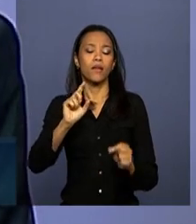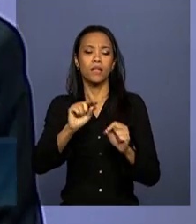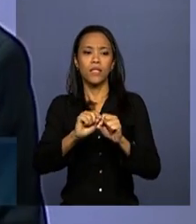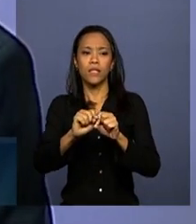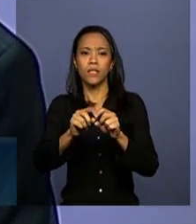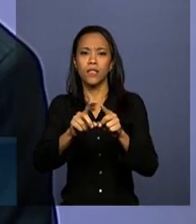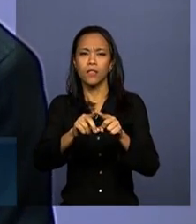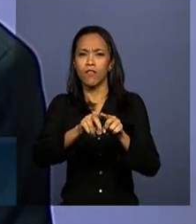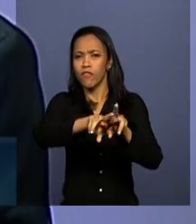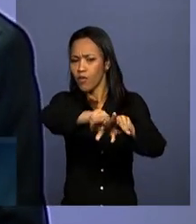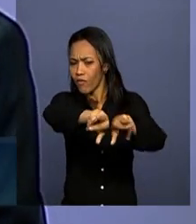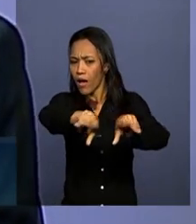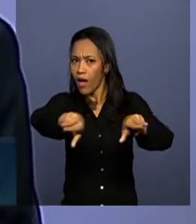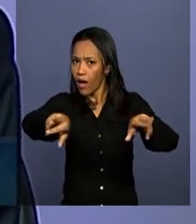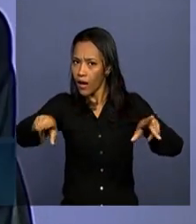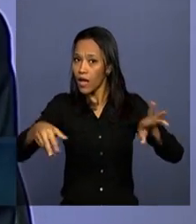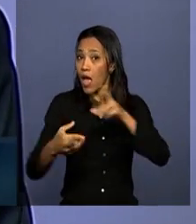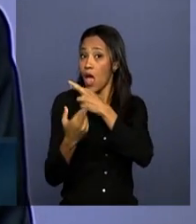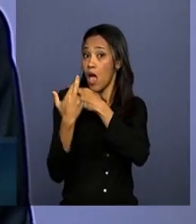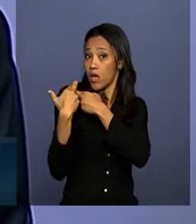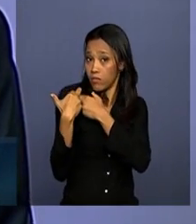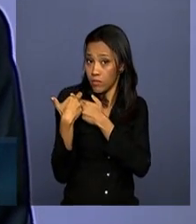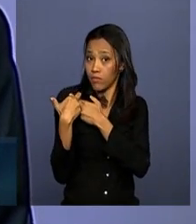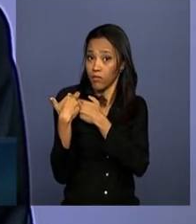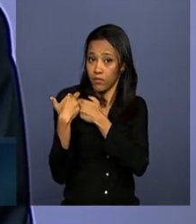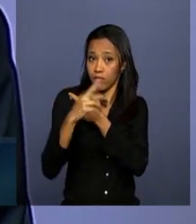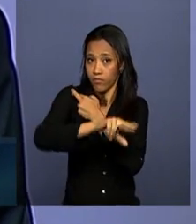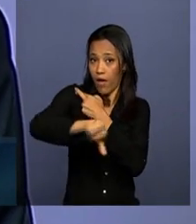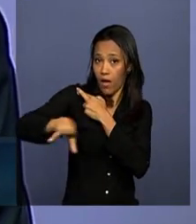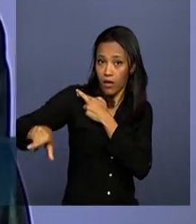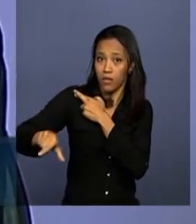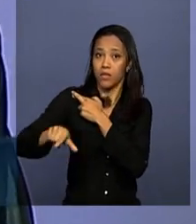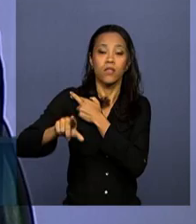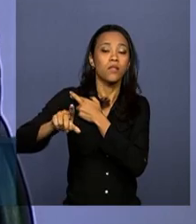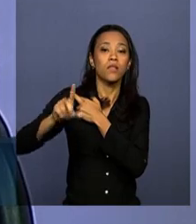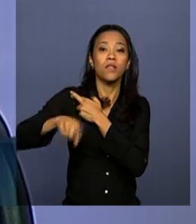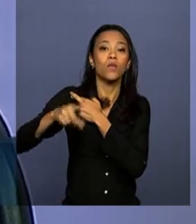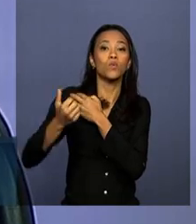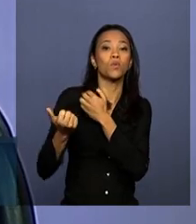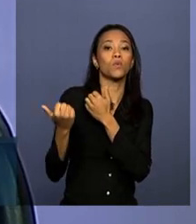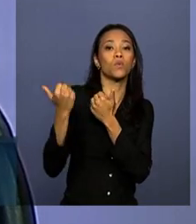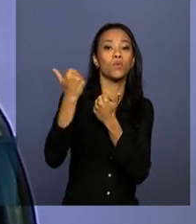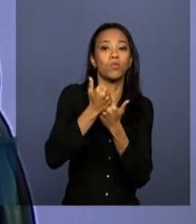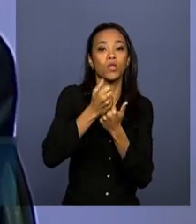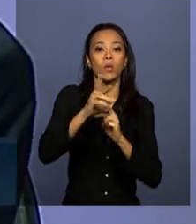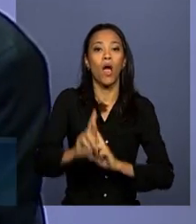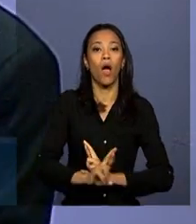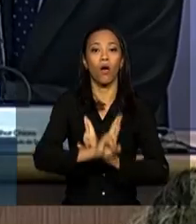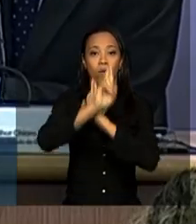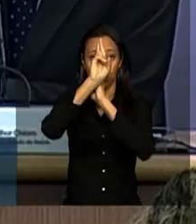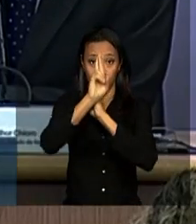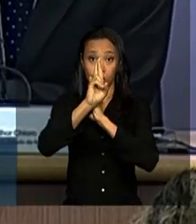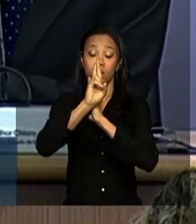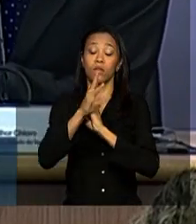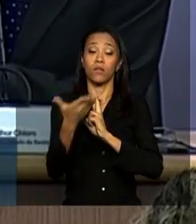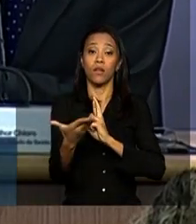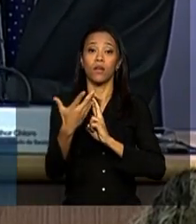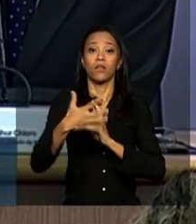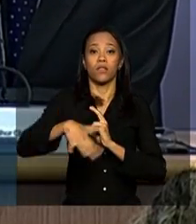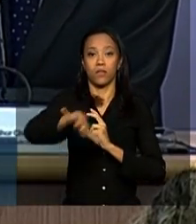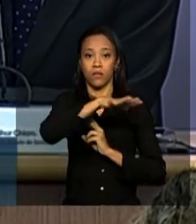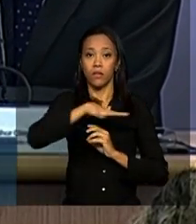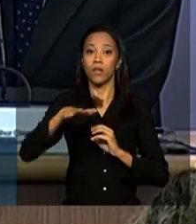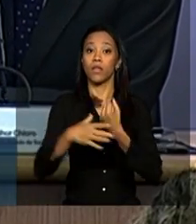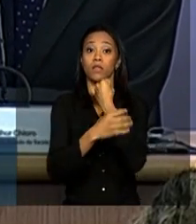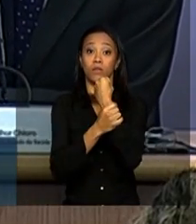de responsabilidades que não substituem a autoridade da segurança pública, não